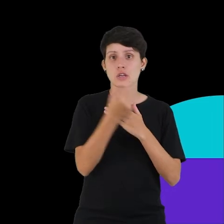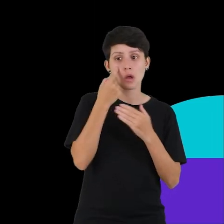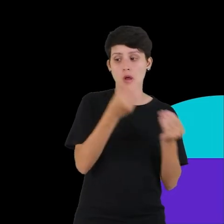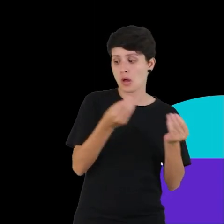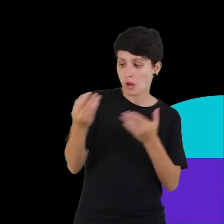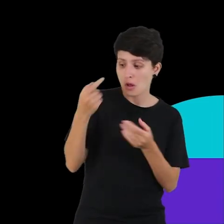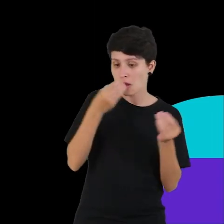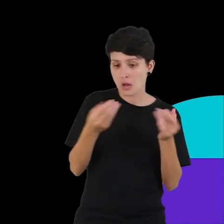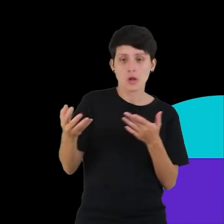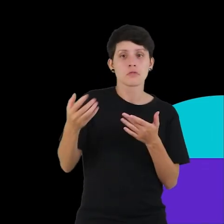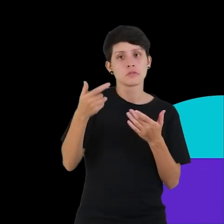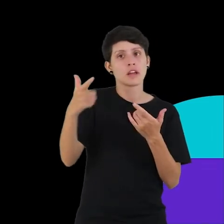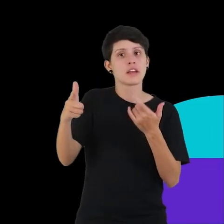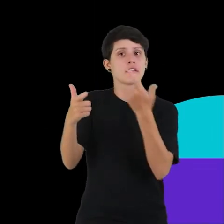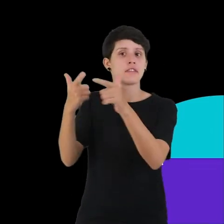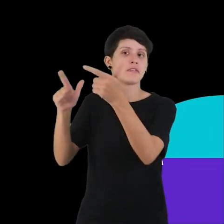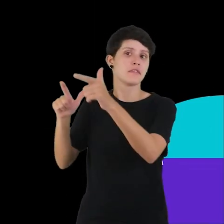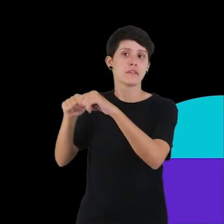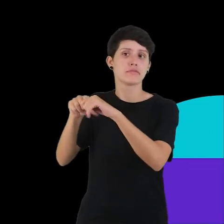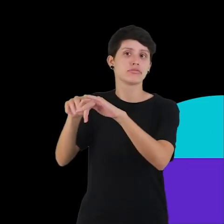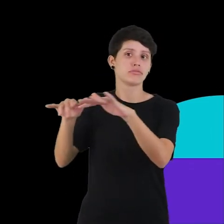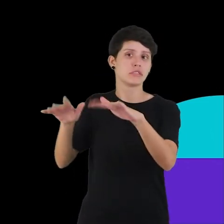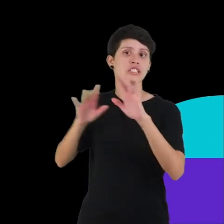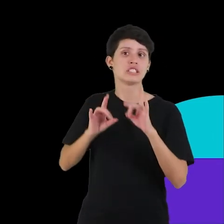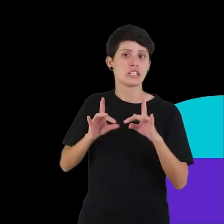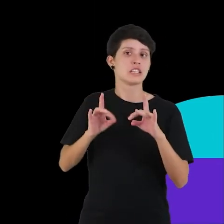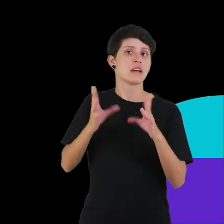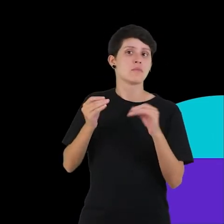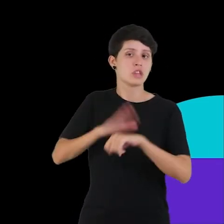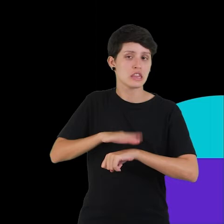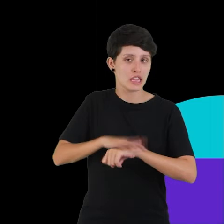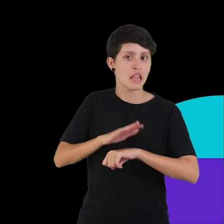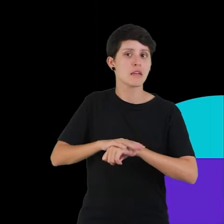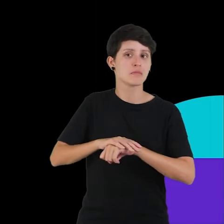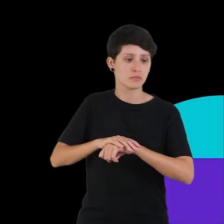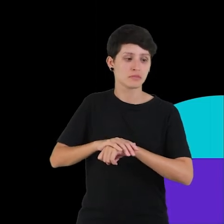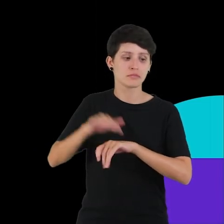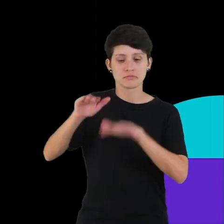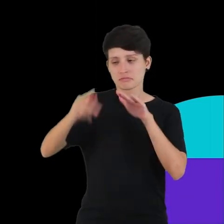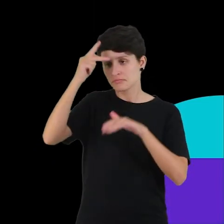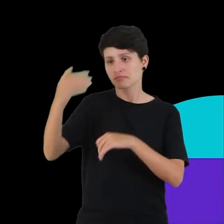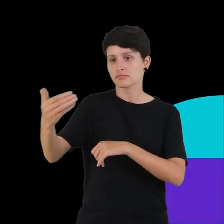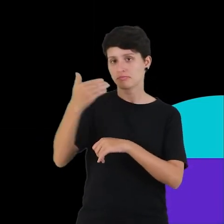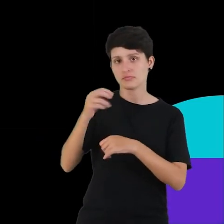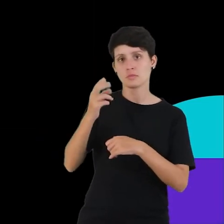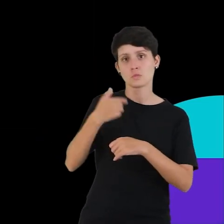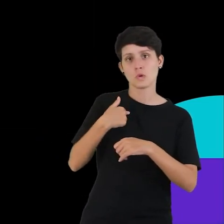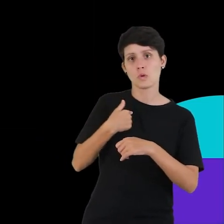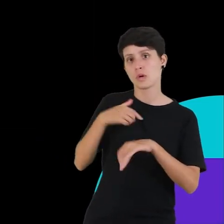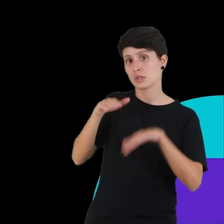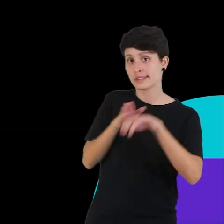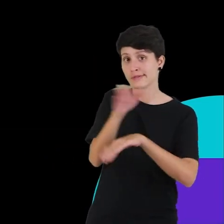40 graus. Então, como que você recebe as clientes aqui? Bom, elas vêm até a minha casa e os meus produtos